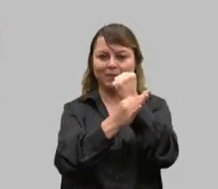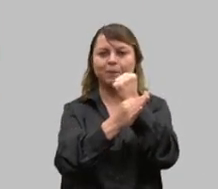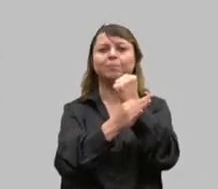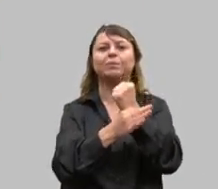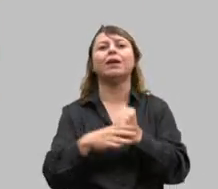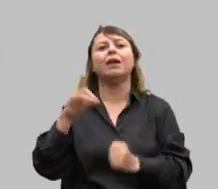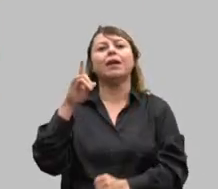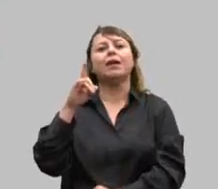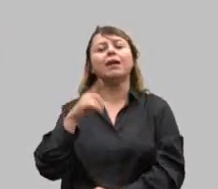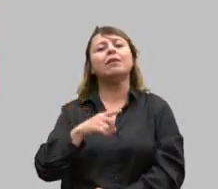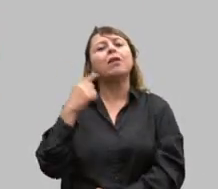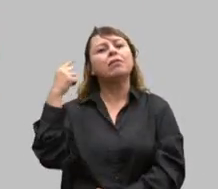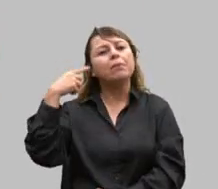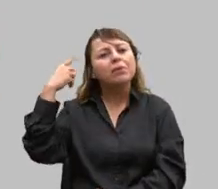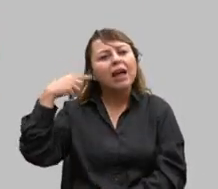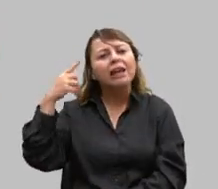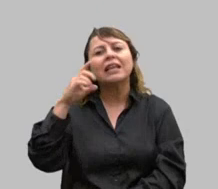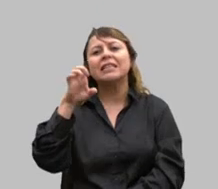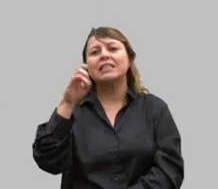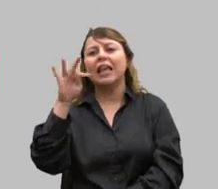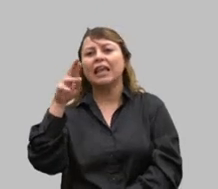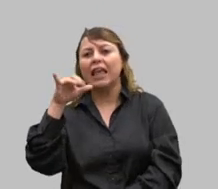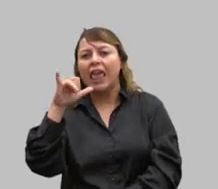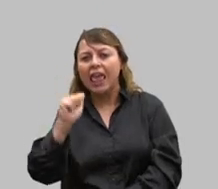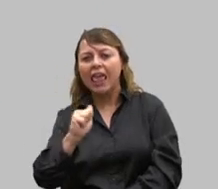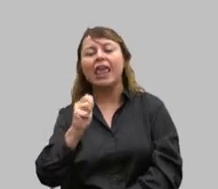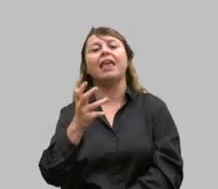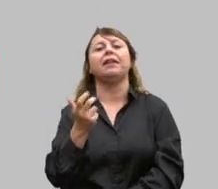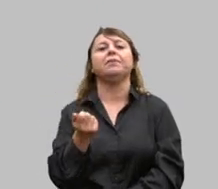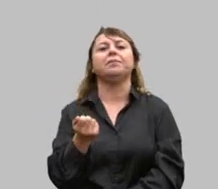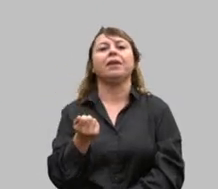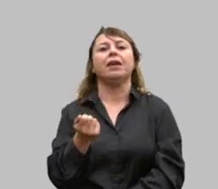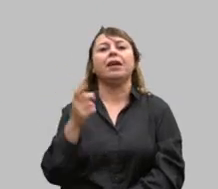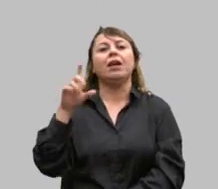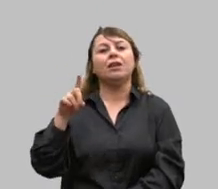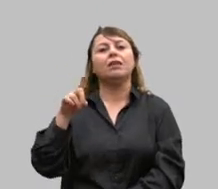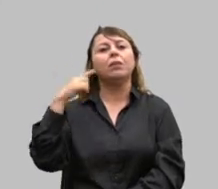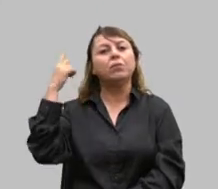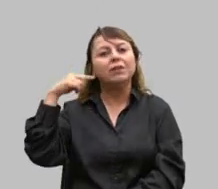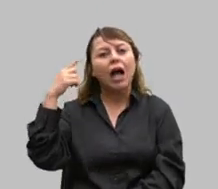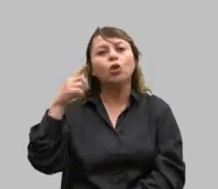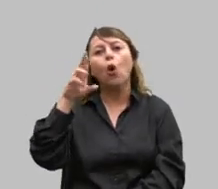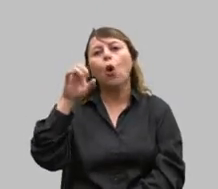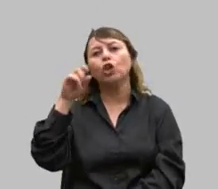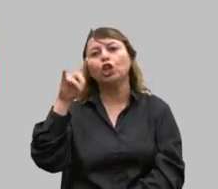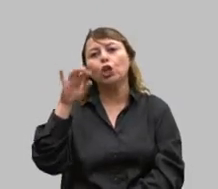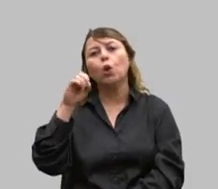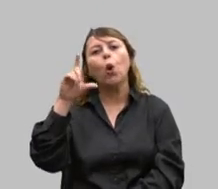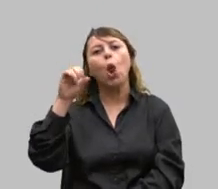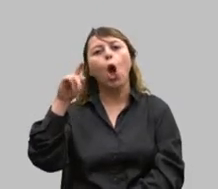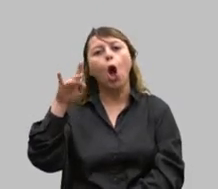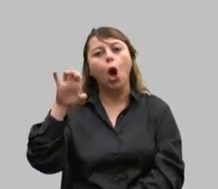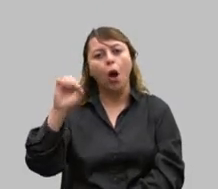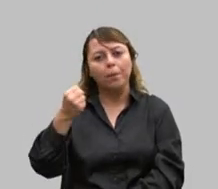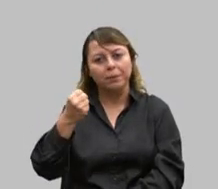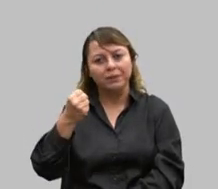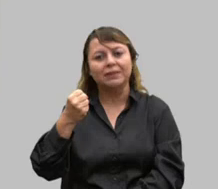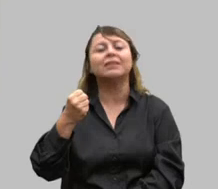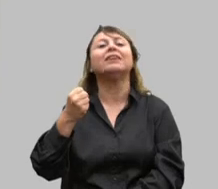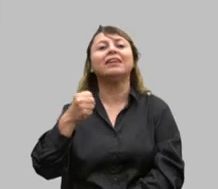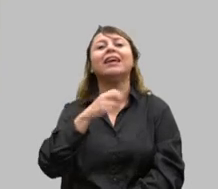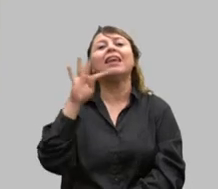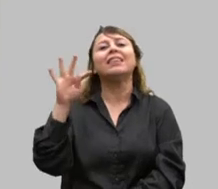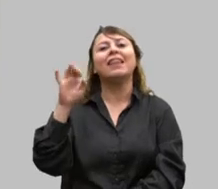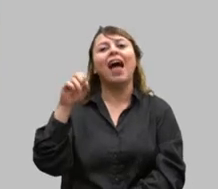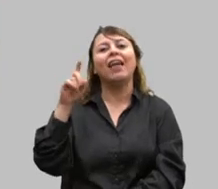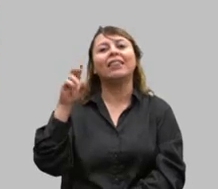deputada Lohana o deputado Rodrigo Lopes e do nosso Presidente Deputado Tadeu